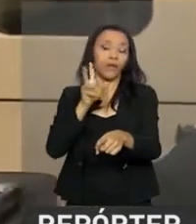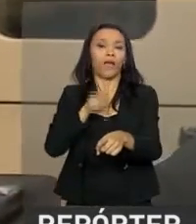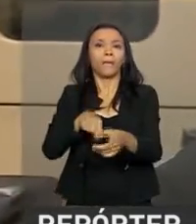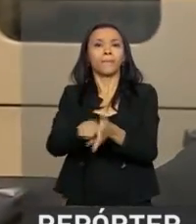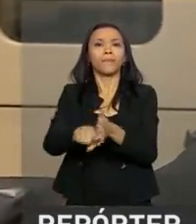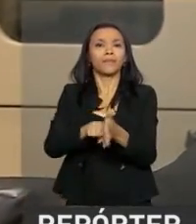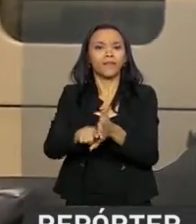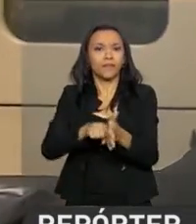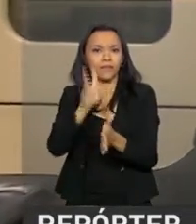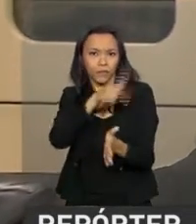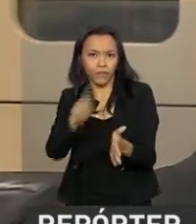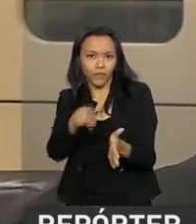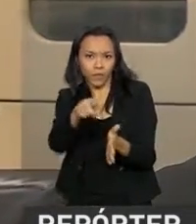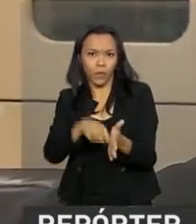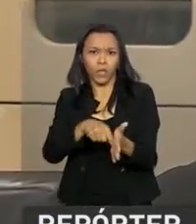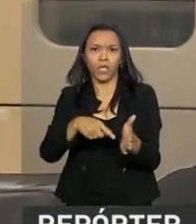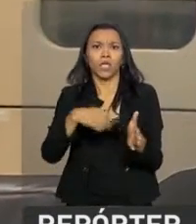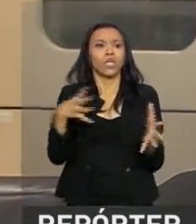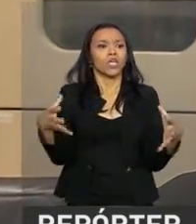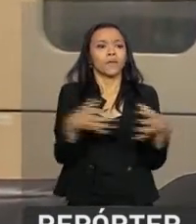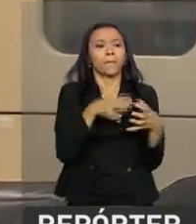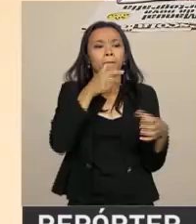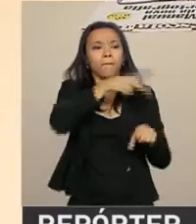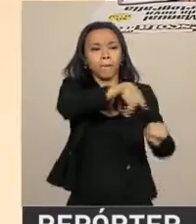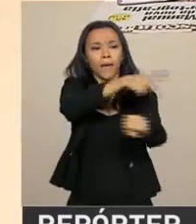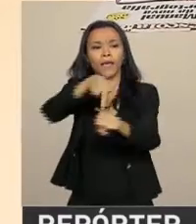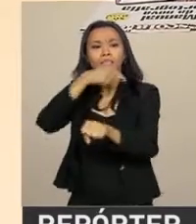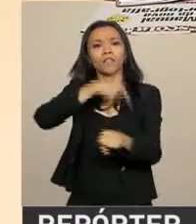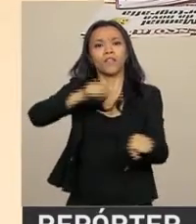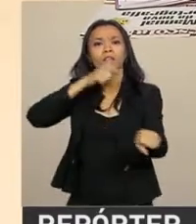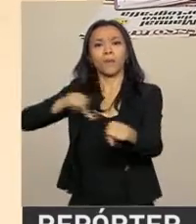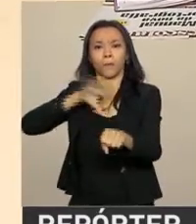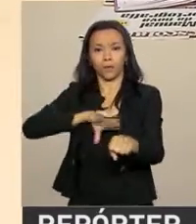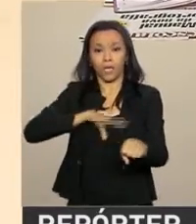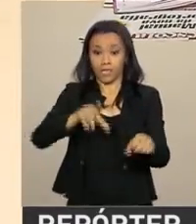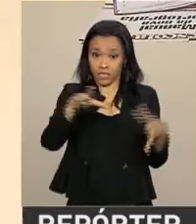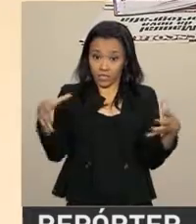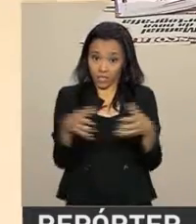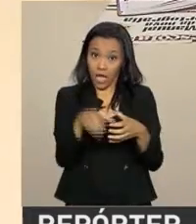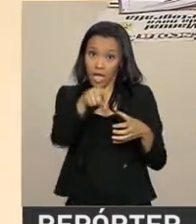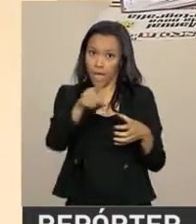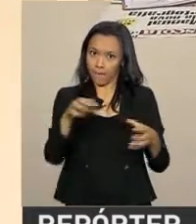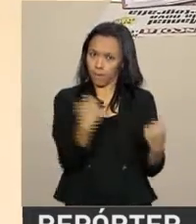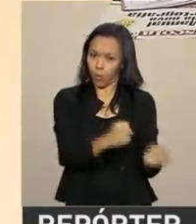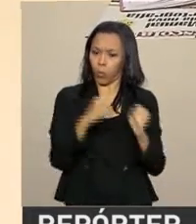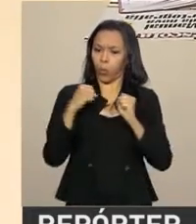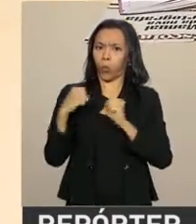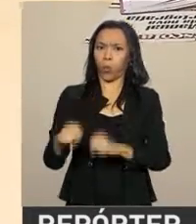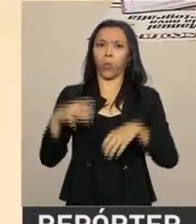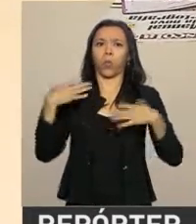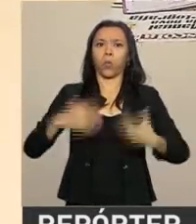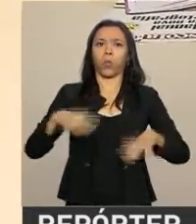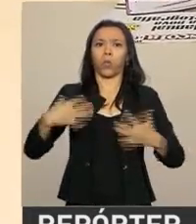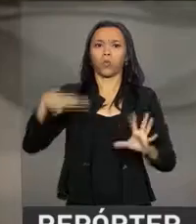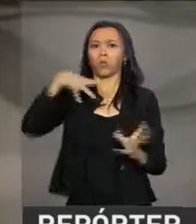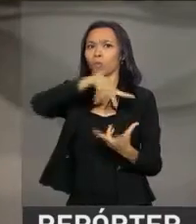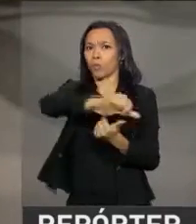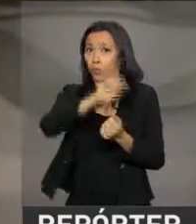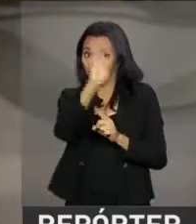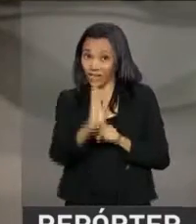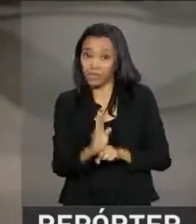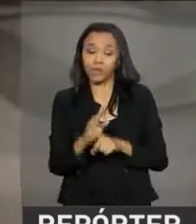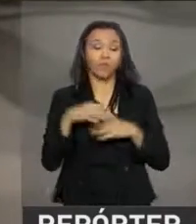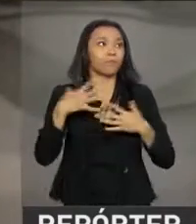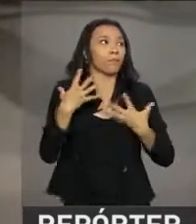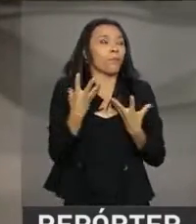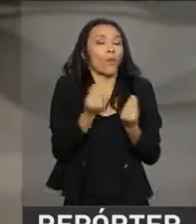pesquisa a cooperação entre os países que falam português. Ela acredita que, apesar de ser a maior potência entre os países do grupo, o Brasil ainda tem